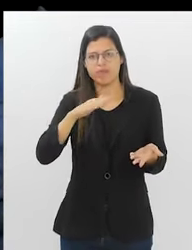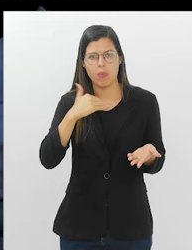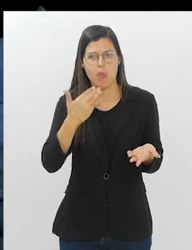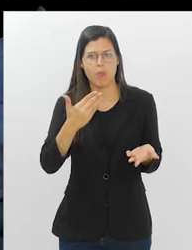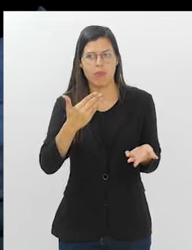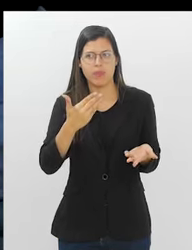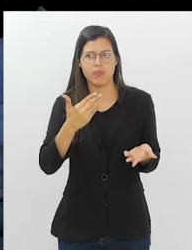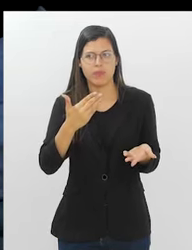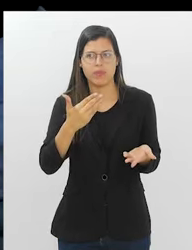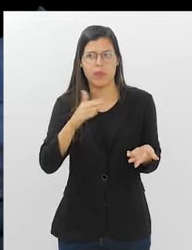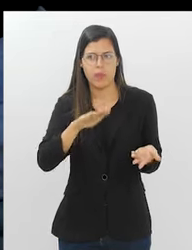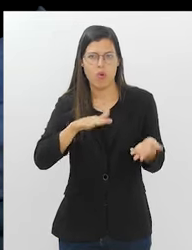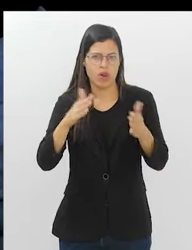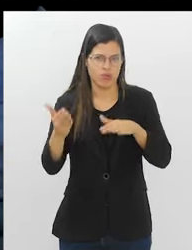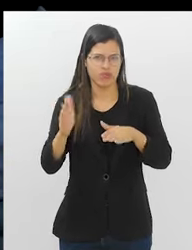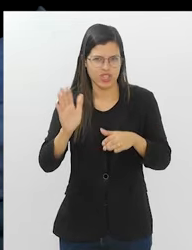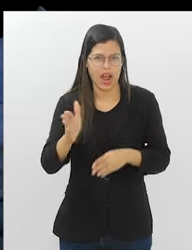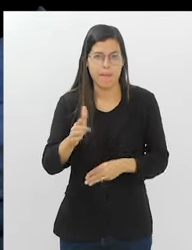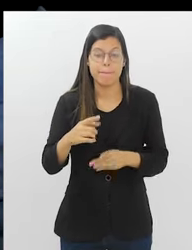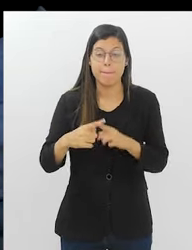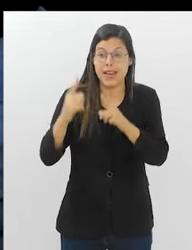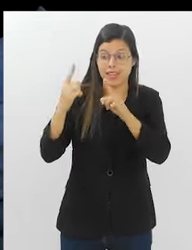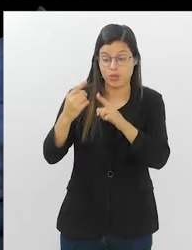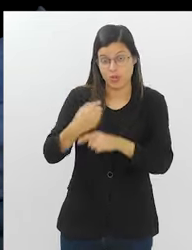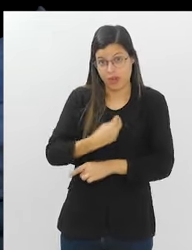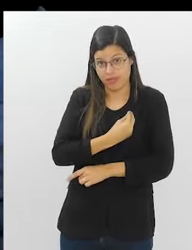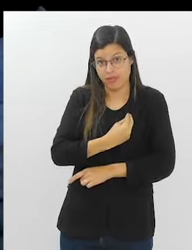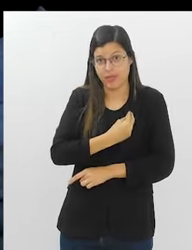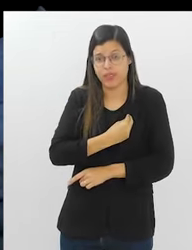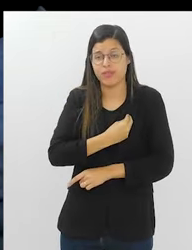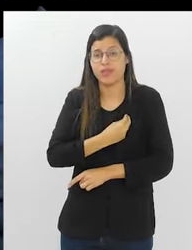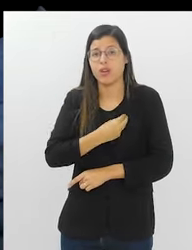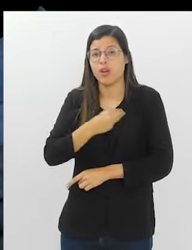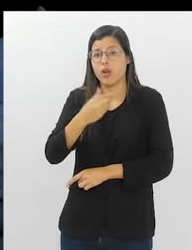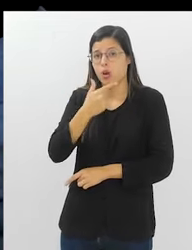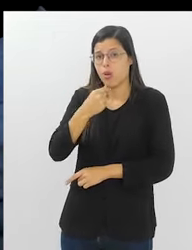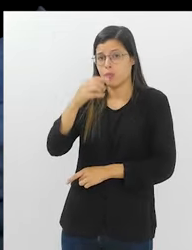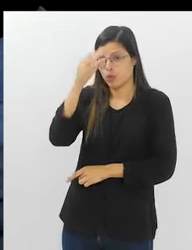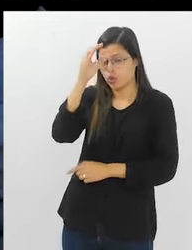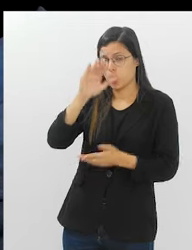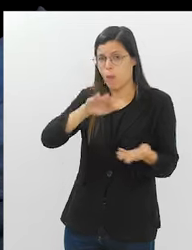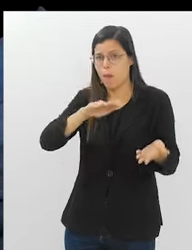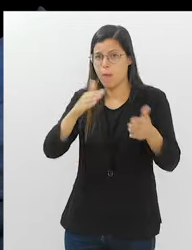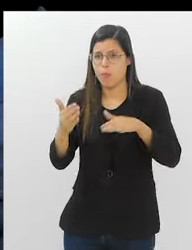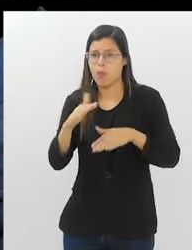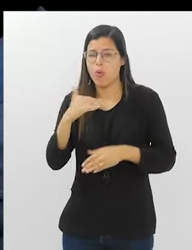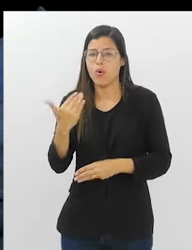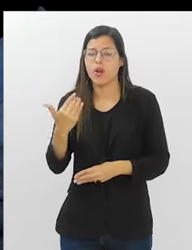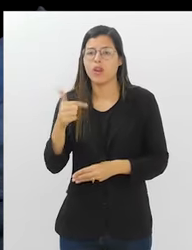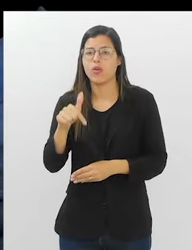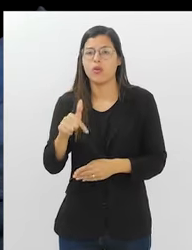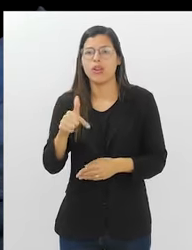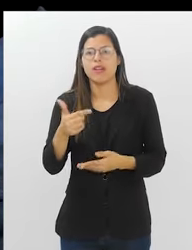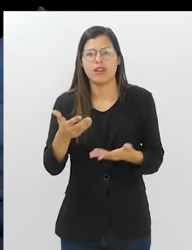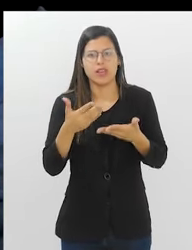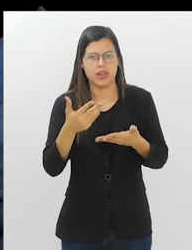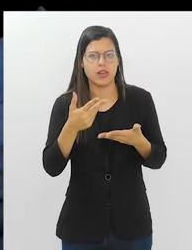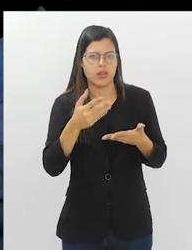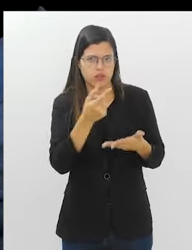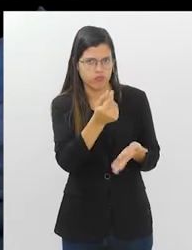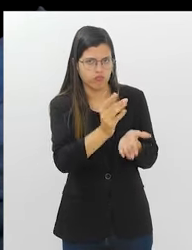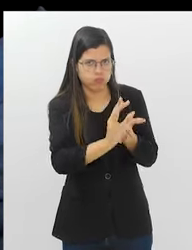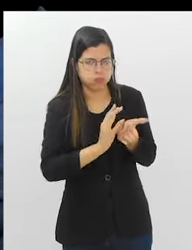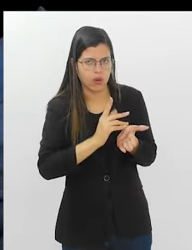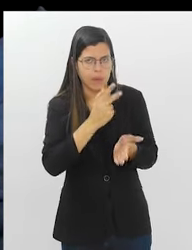morreu, e ela foi dar entrada na pensão dele, né? E trabalhava na Caixa, e ficou faltando um